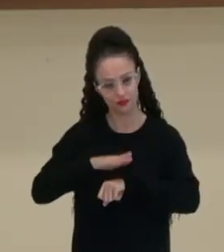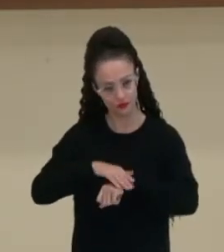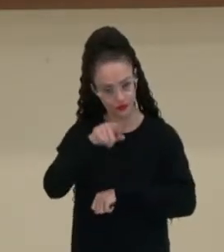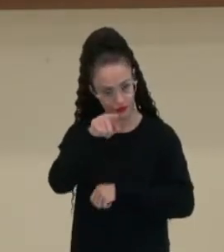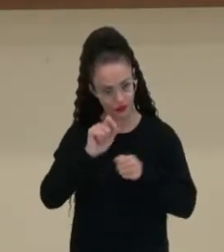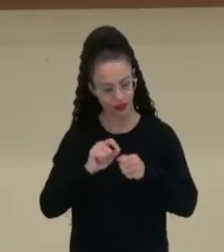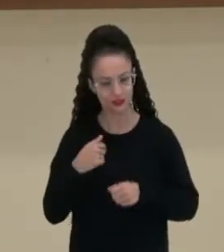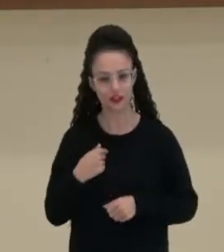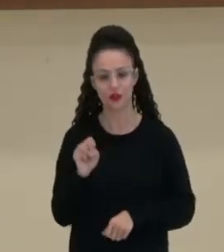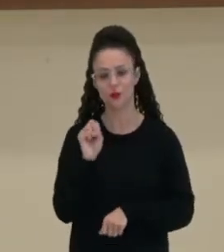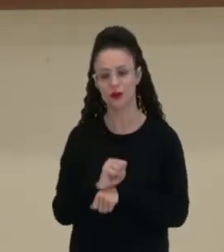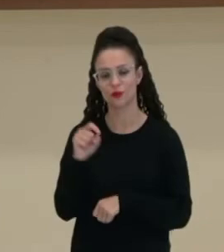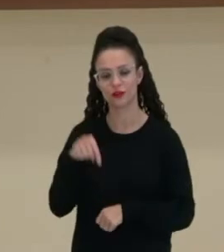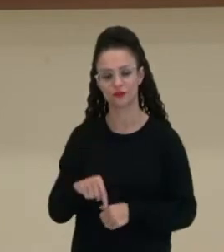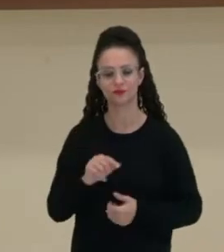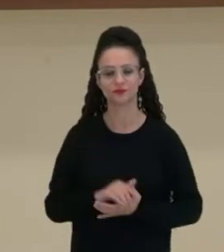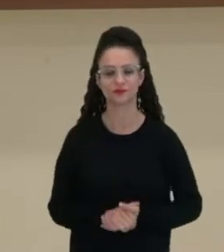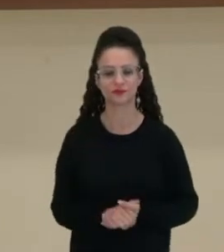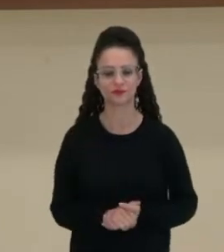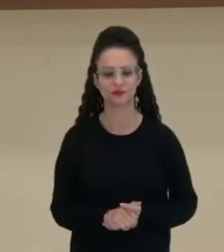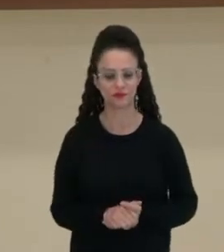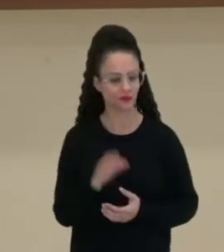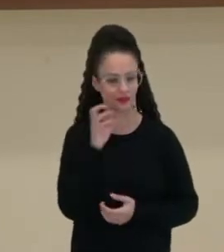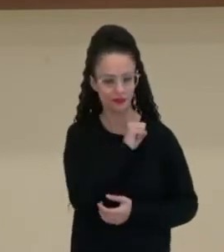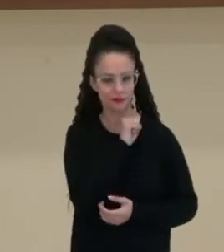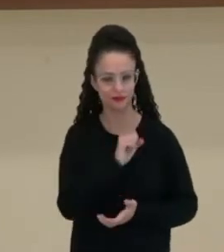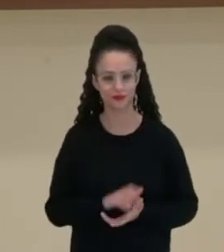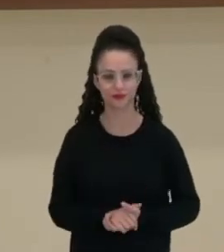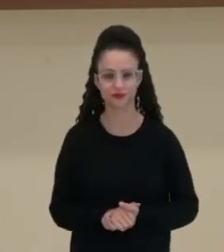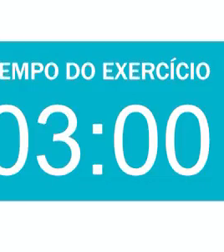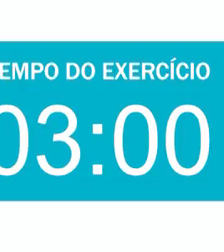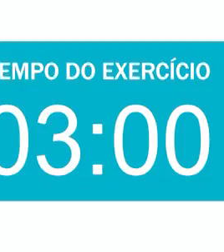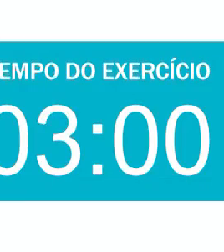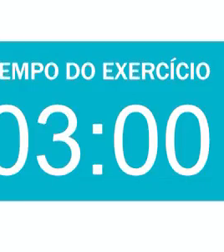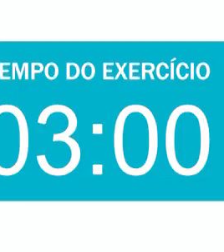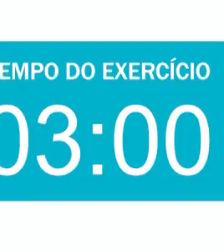aí que eu tô te aguardando aqui. É rapidinho.